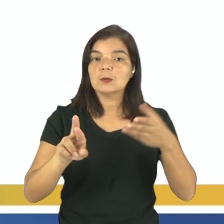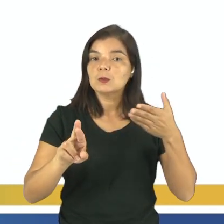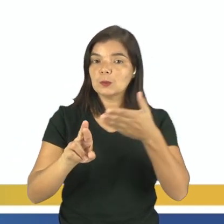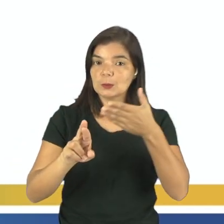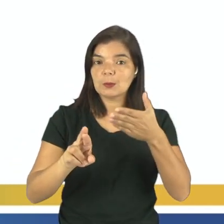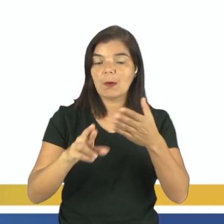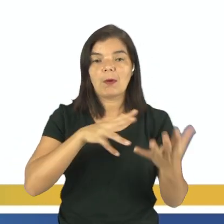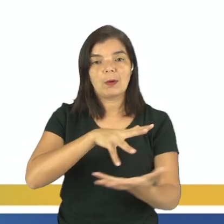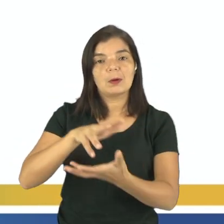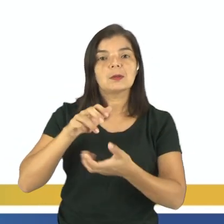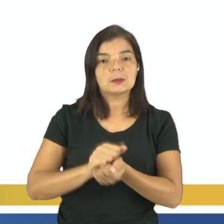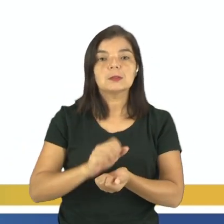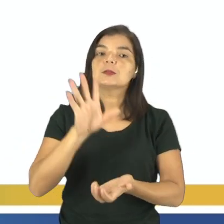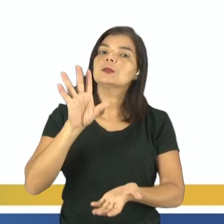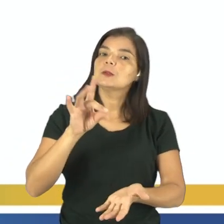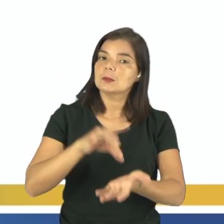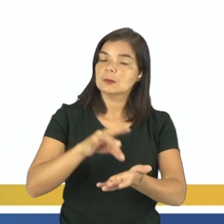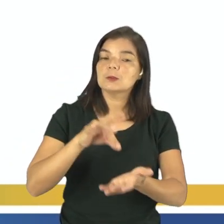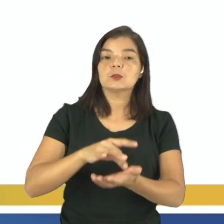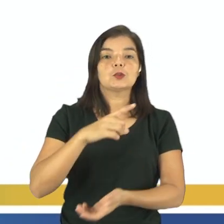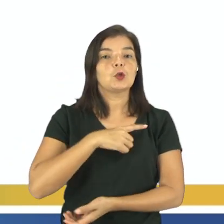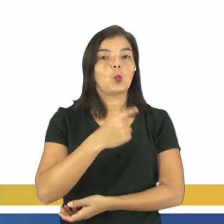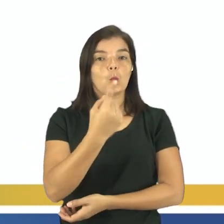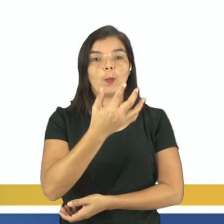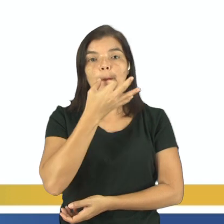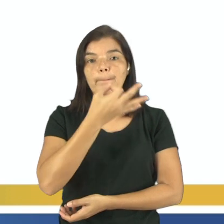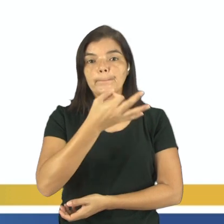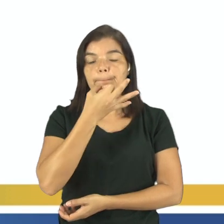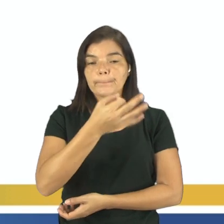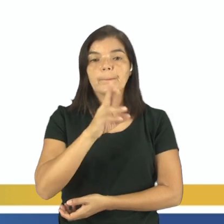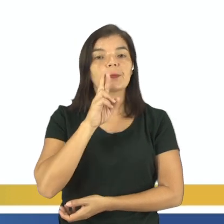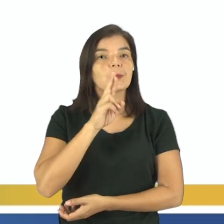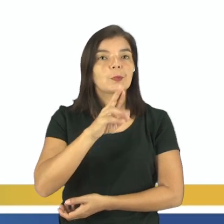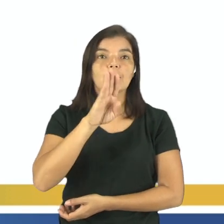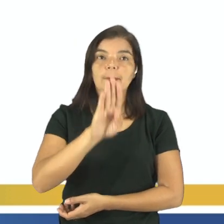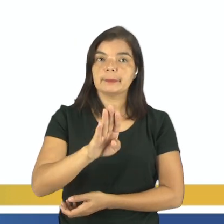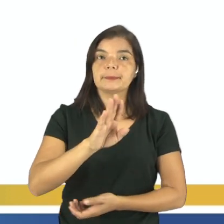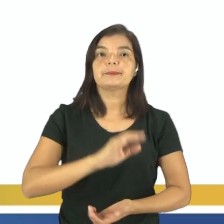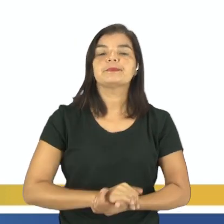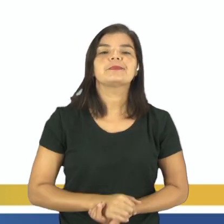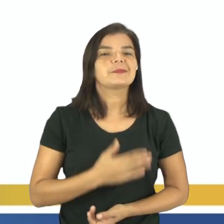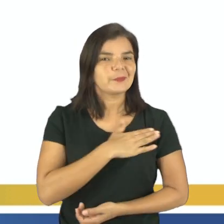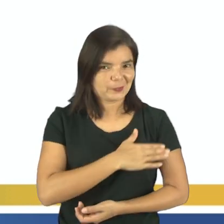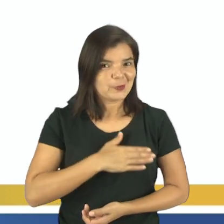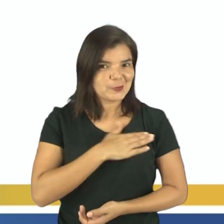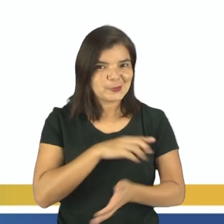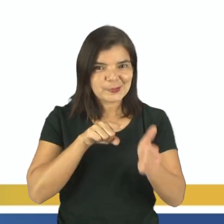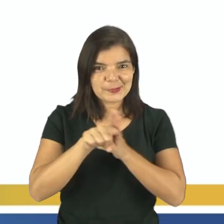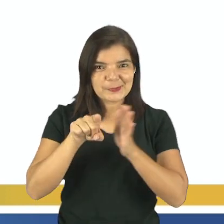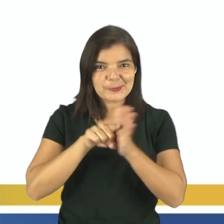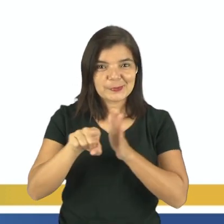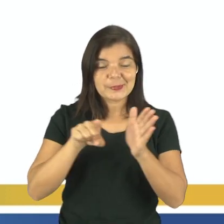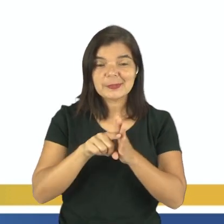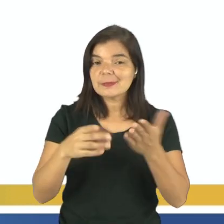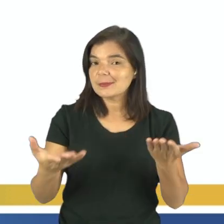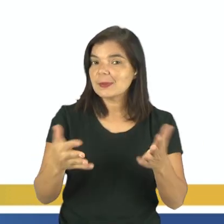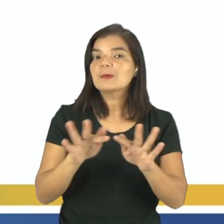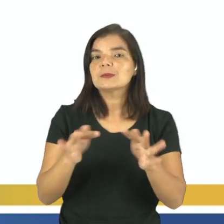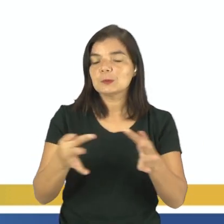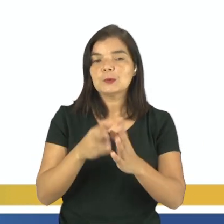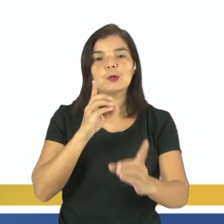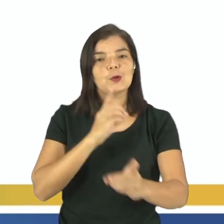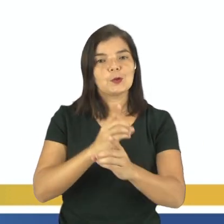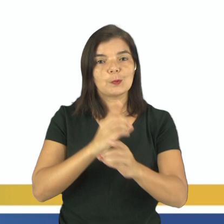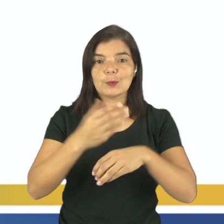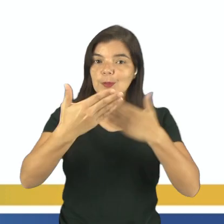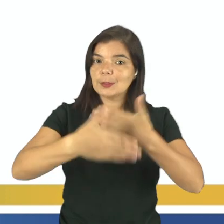à Terra. Então, de fato, só temos uma opinião na alternativa B. Vocês gostaram dessas questões? São questões assim que nós encontramos